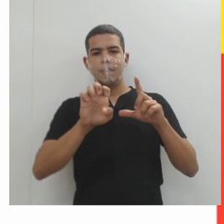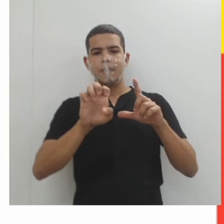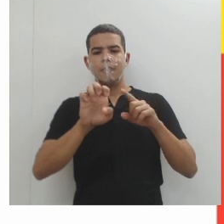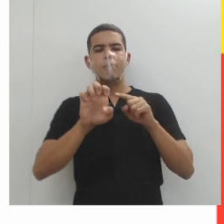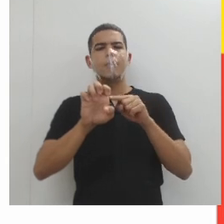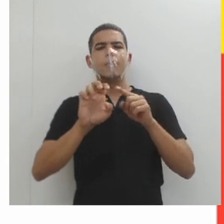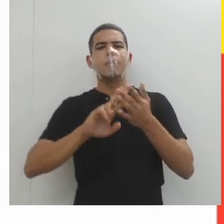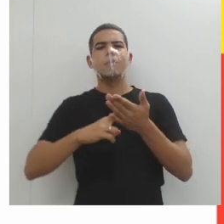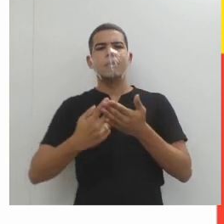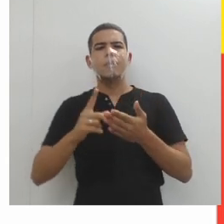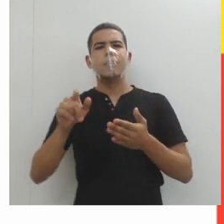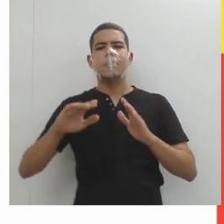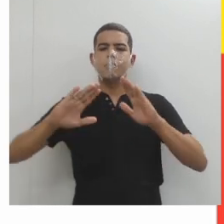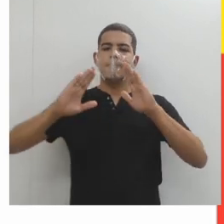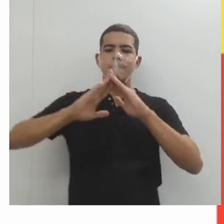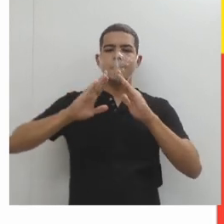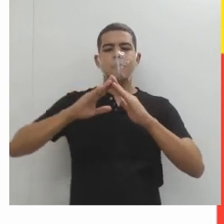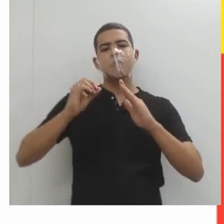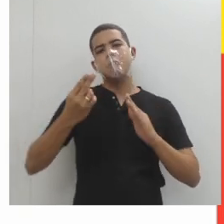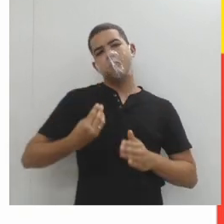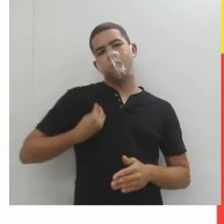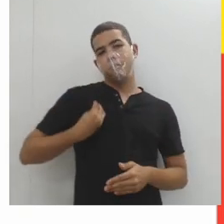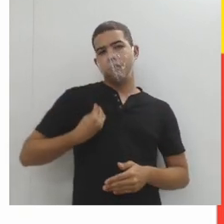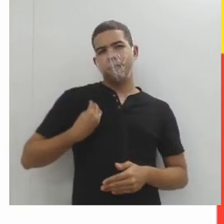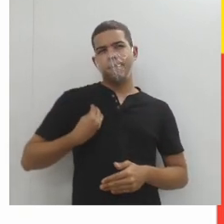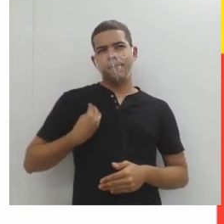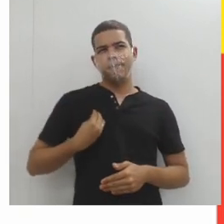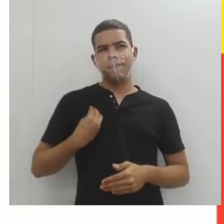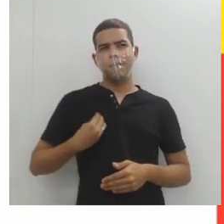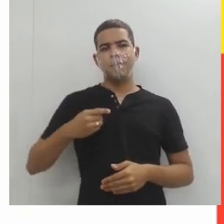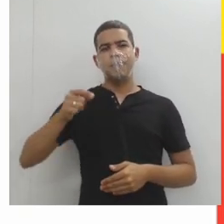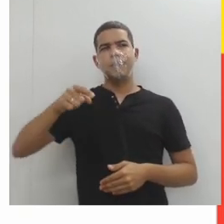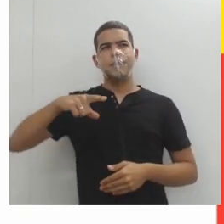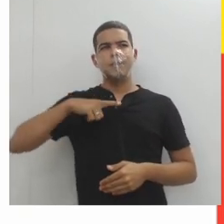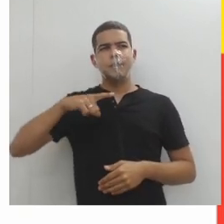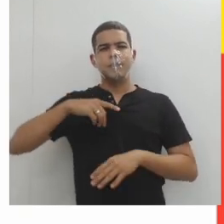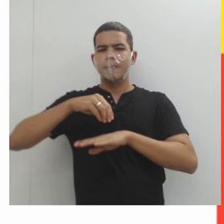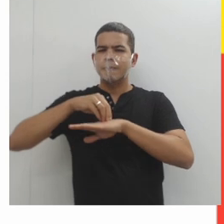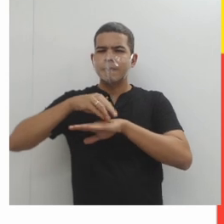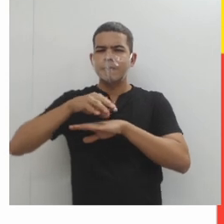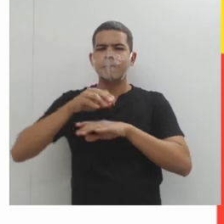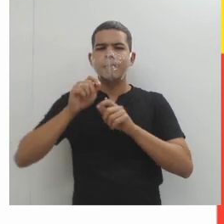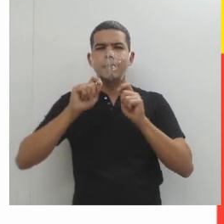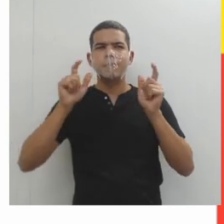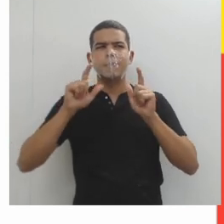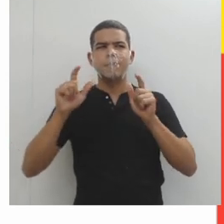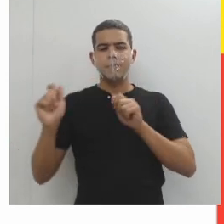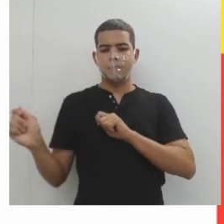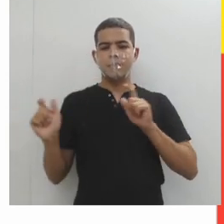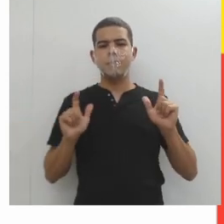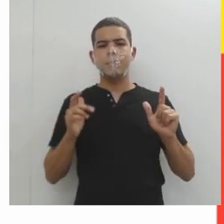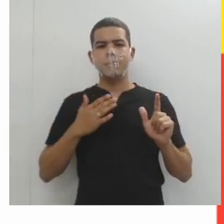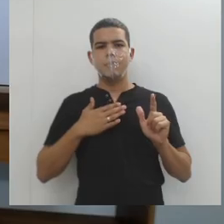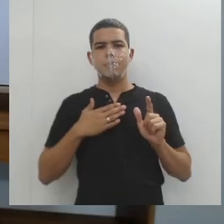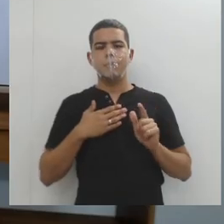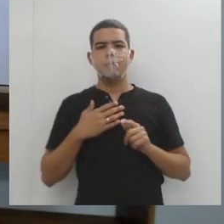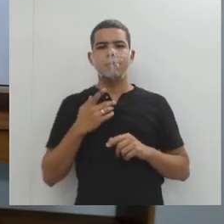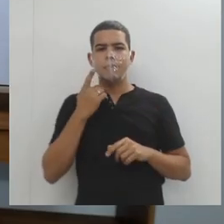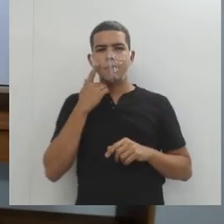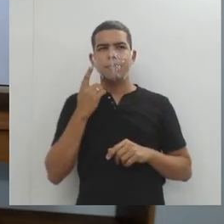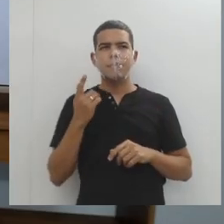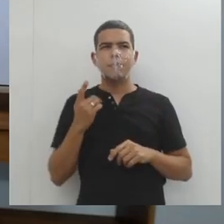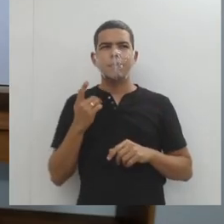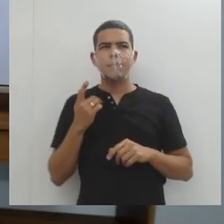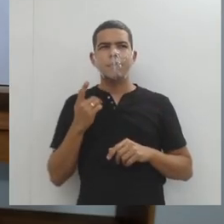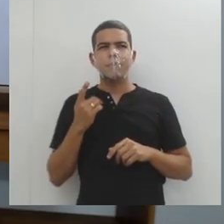viver, tá? E tem uma observação bem importante desse live aí, desse verbo. Corta pra mim, só pra eu explicar rapidão. Ó,